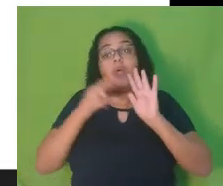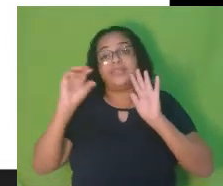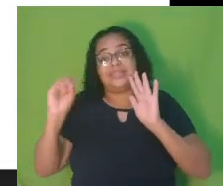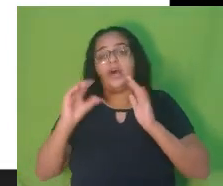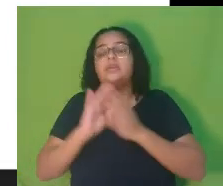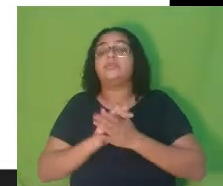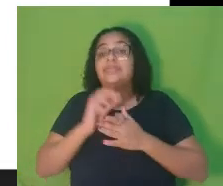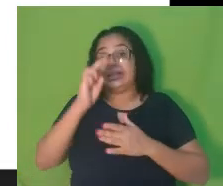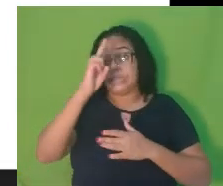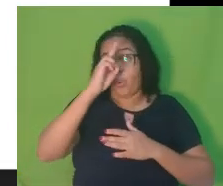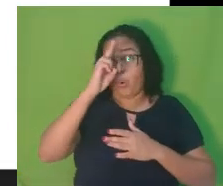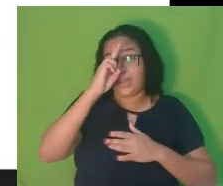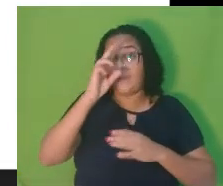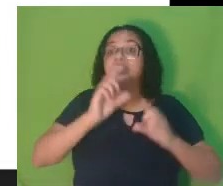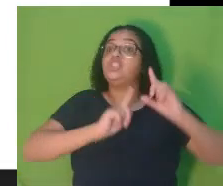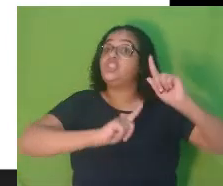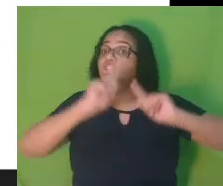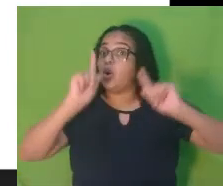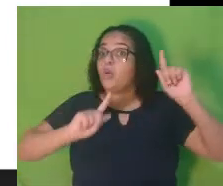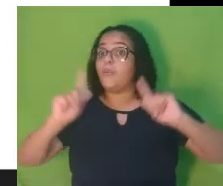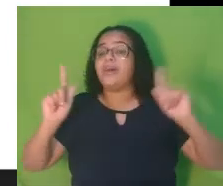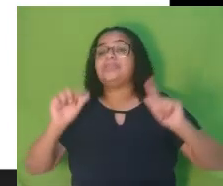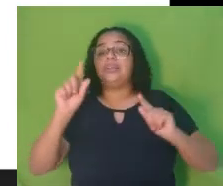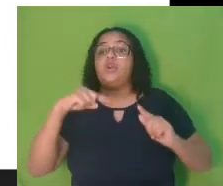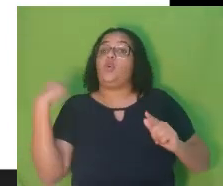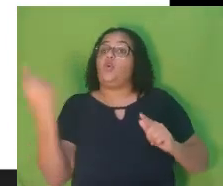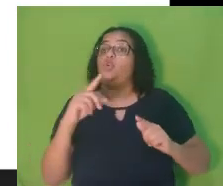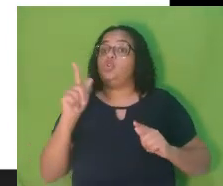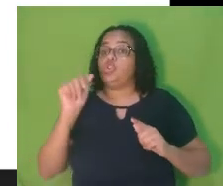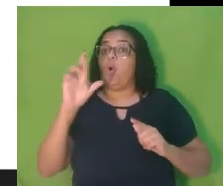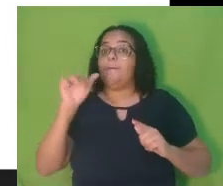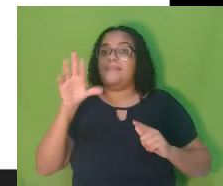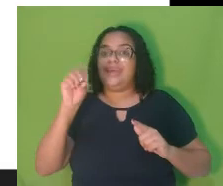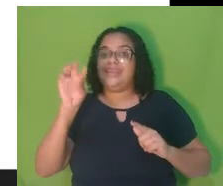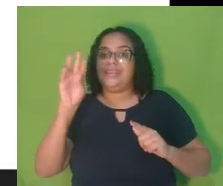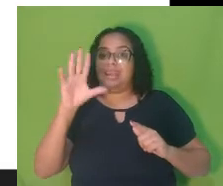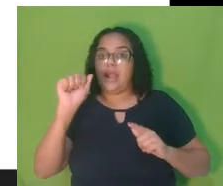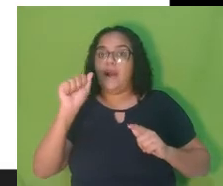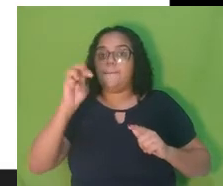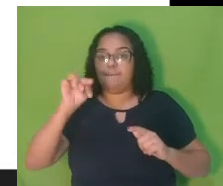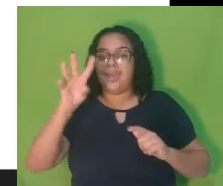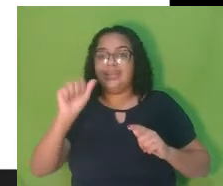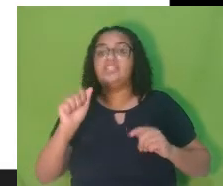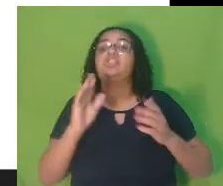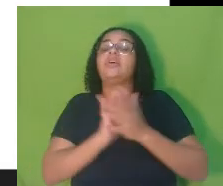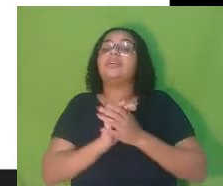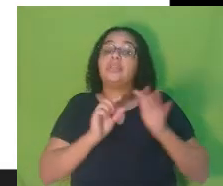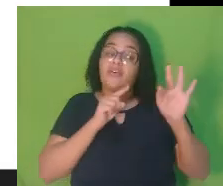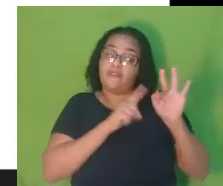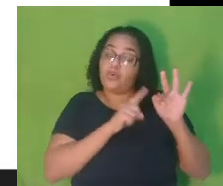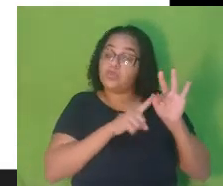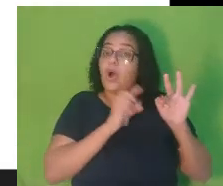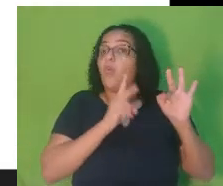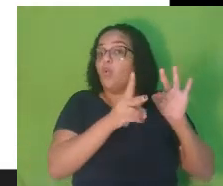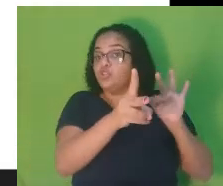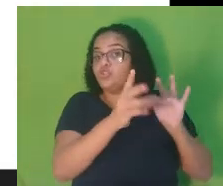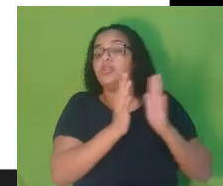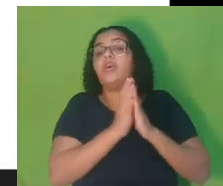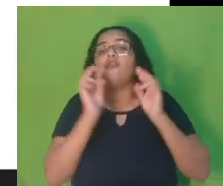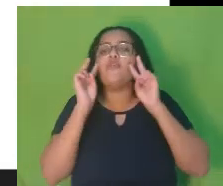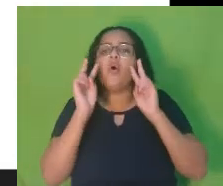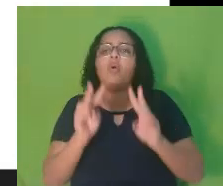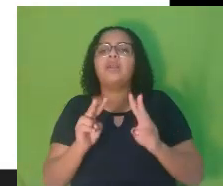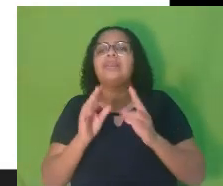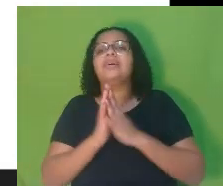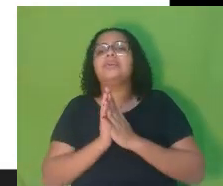intermediário diz, né, geometricamente, é que o gráfico da função contínua, quando